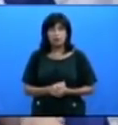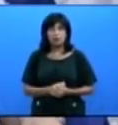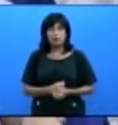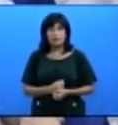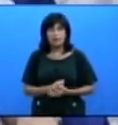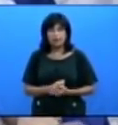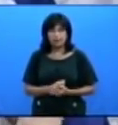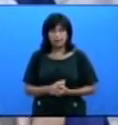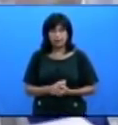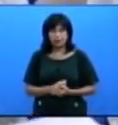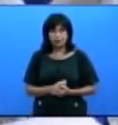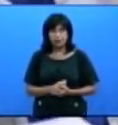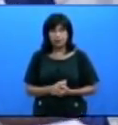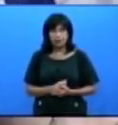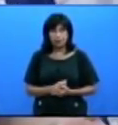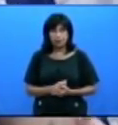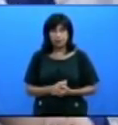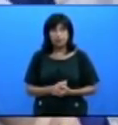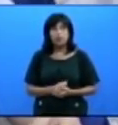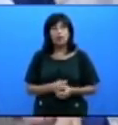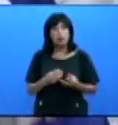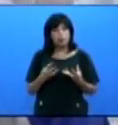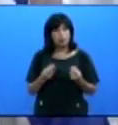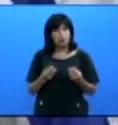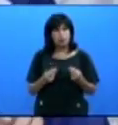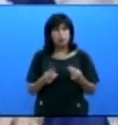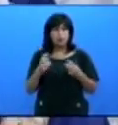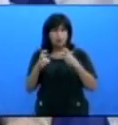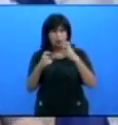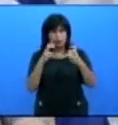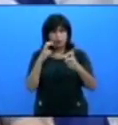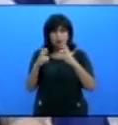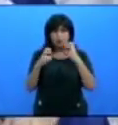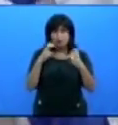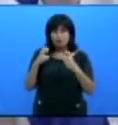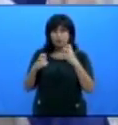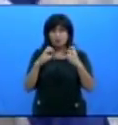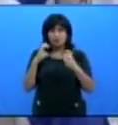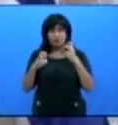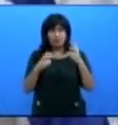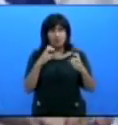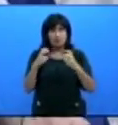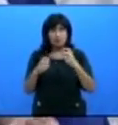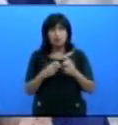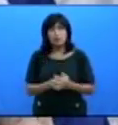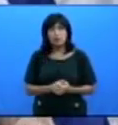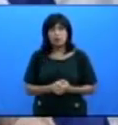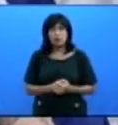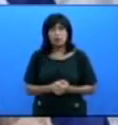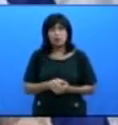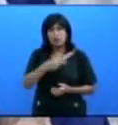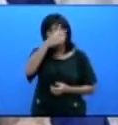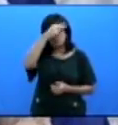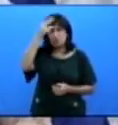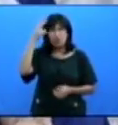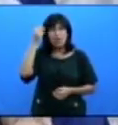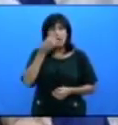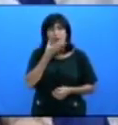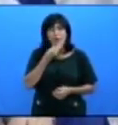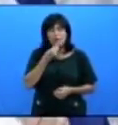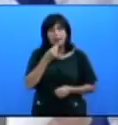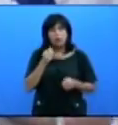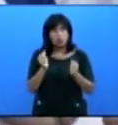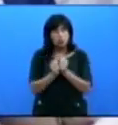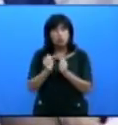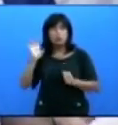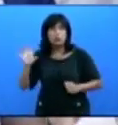radioterapia. Então, a gente passou por várias reuniões, inclusive, com representantes dos prefeitos da região,